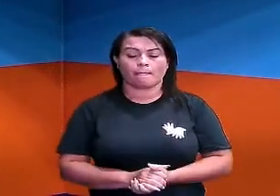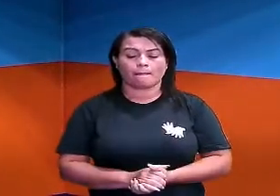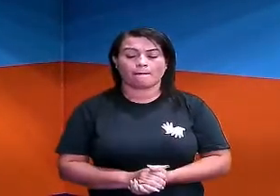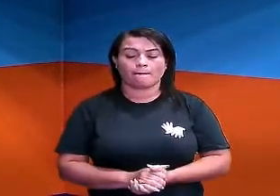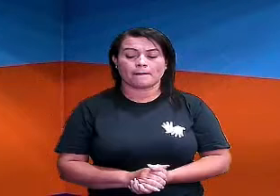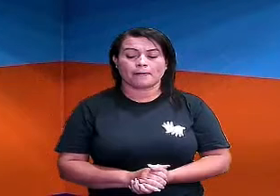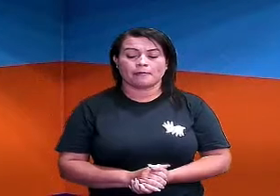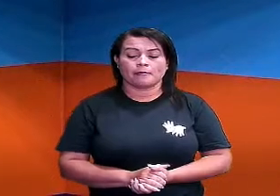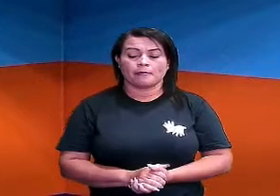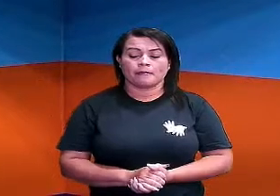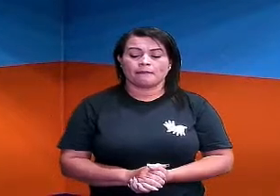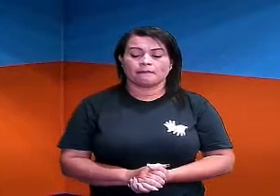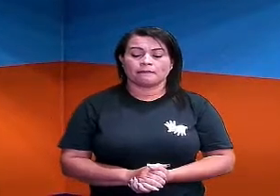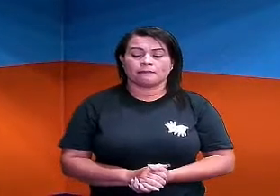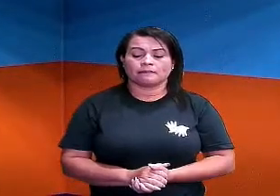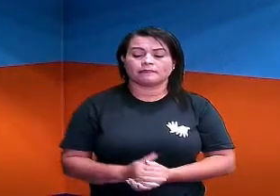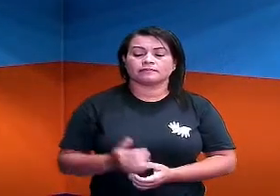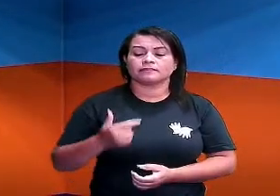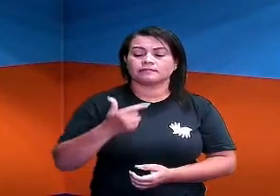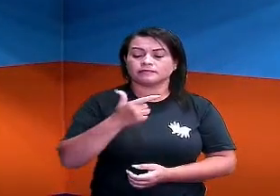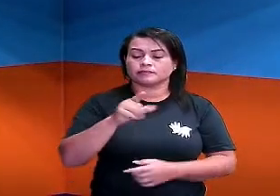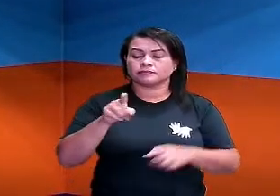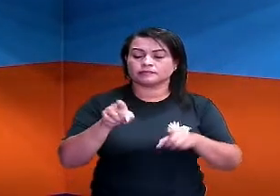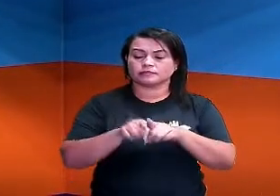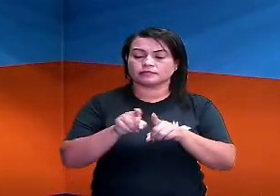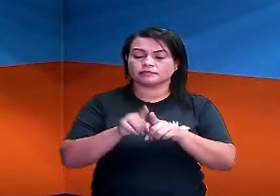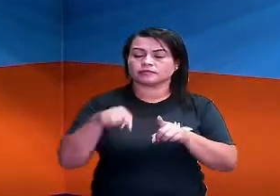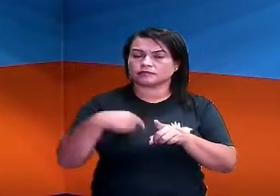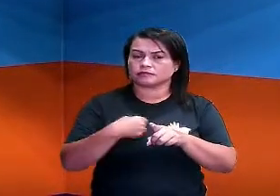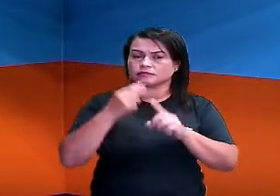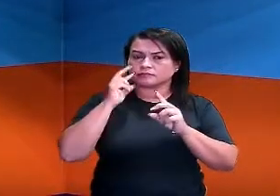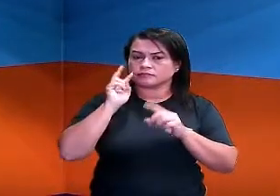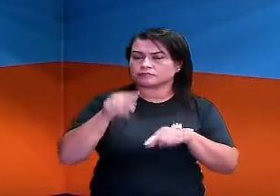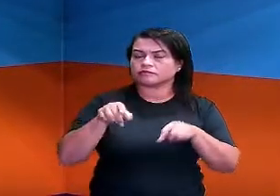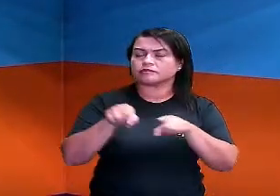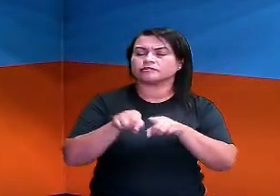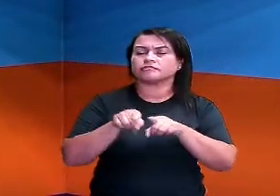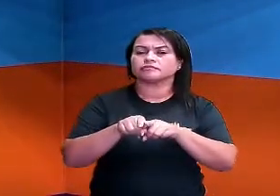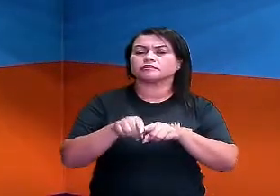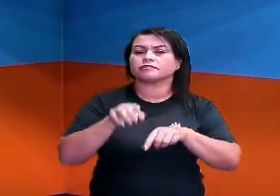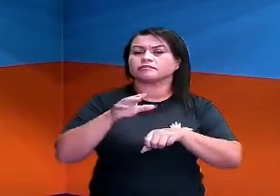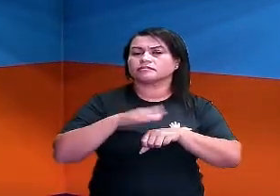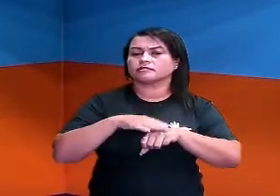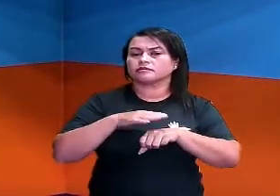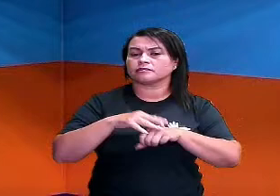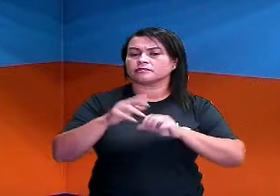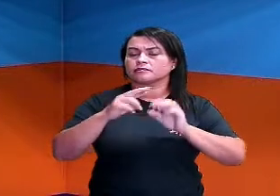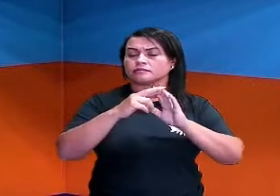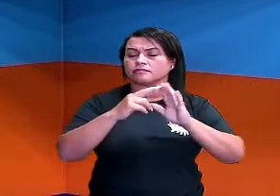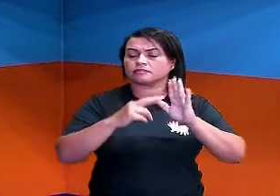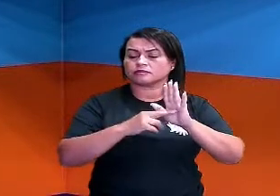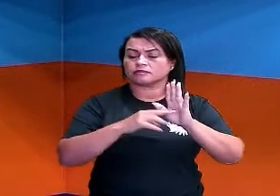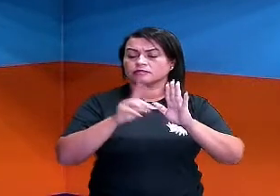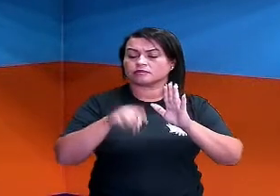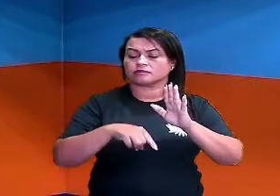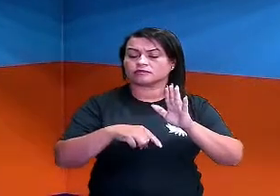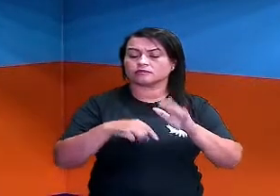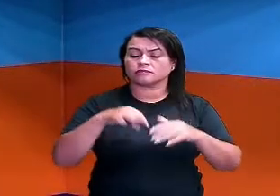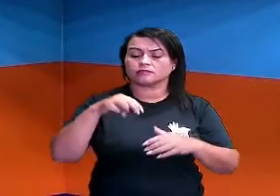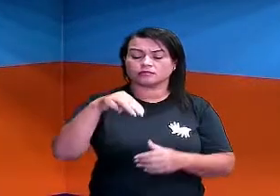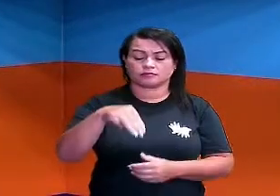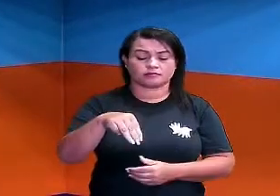continuar. Outra unidade que a gente pode ver, padronizada, é um metro, tá certo? Lembrando